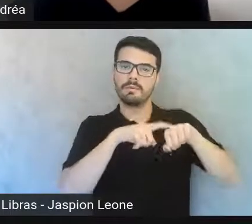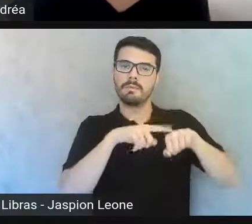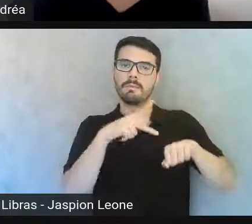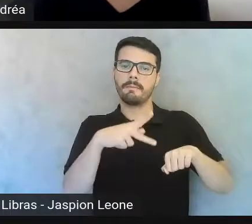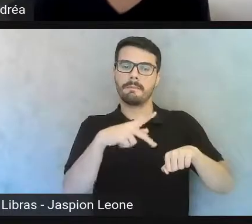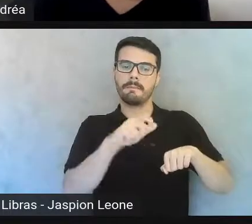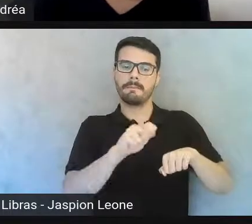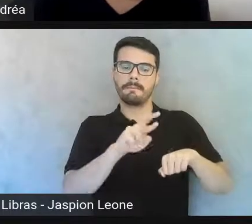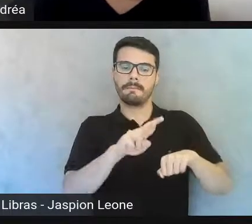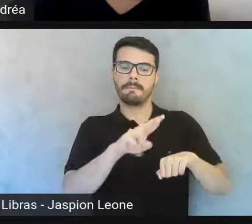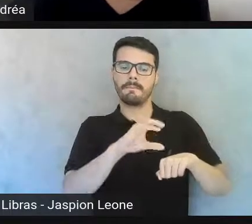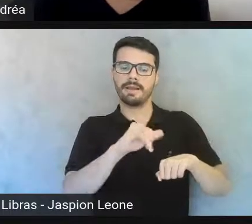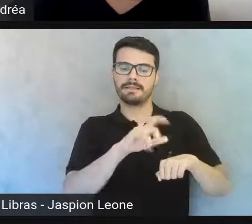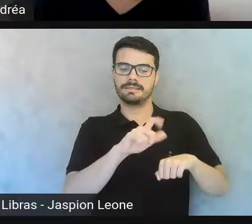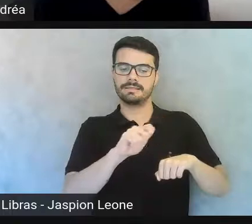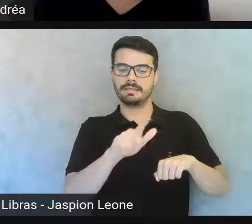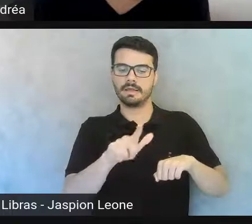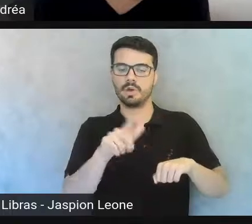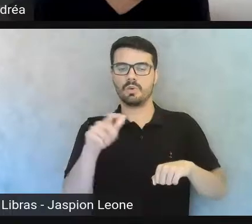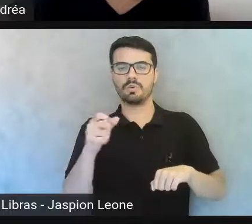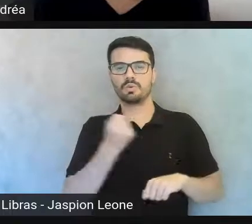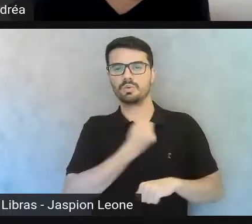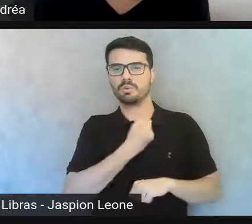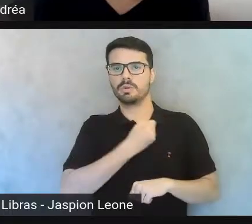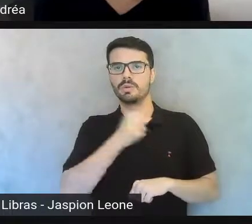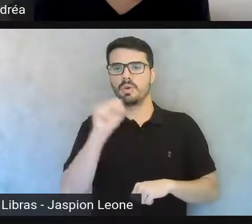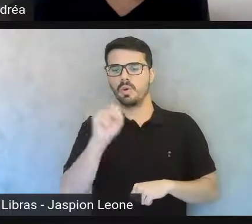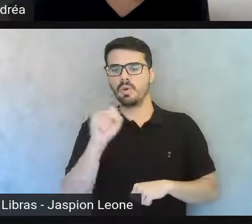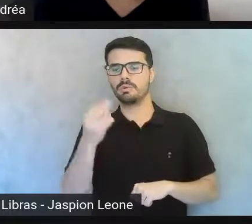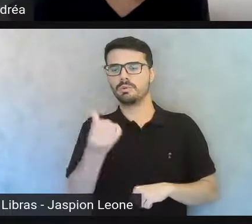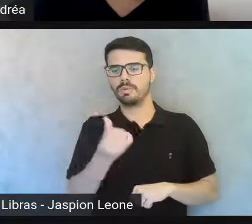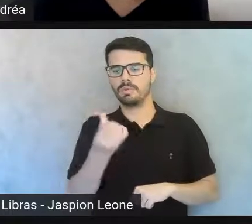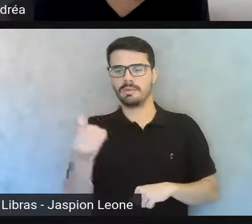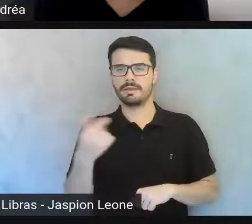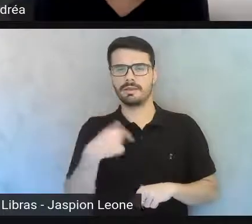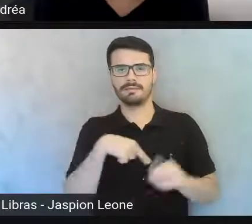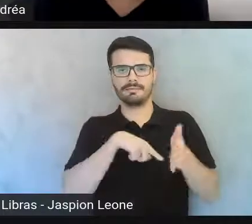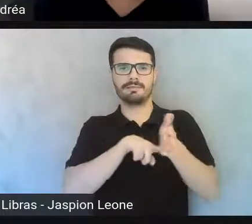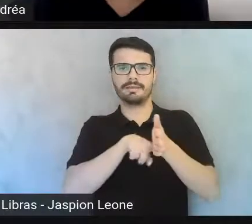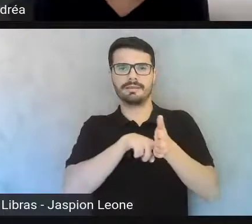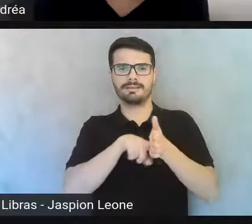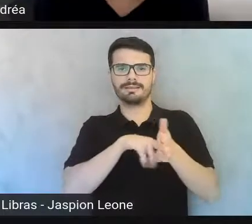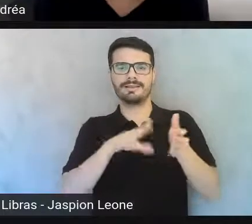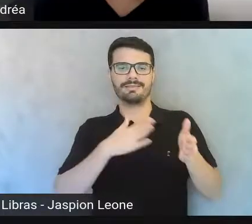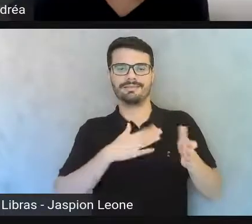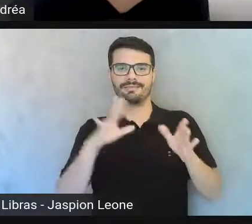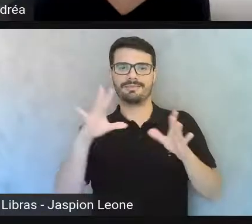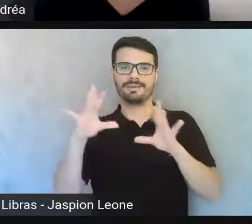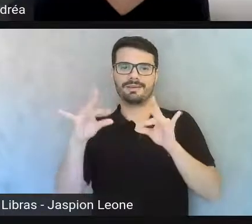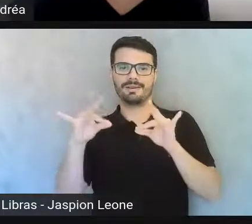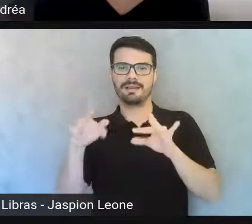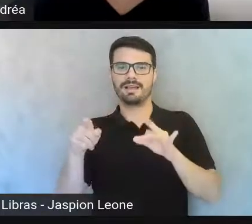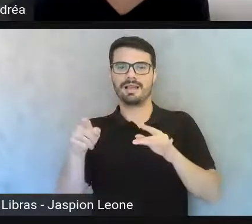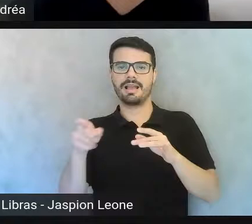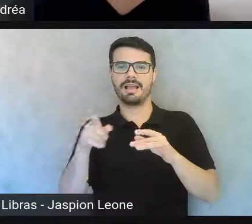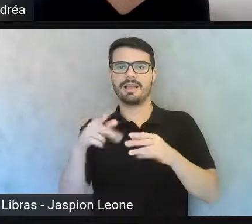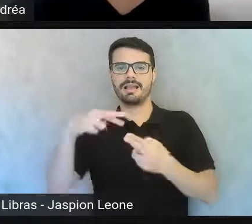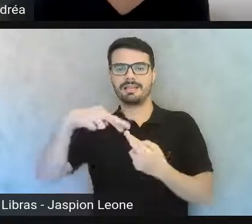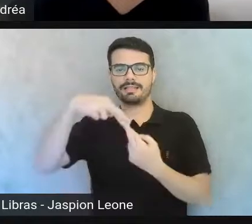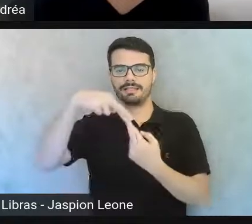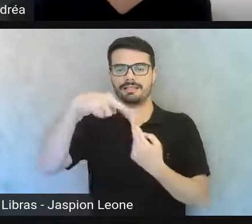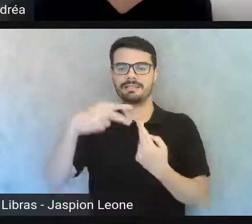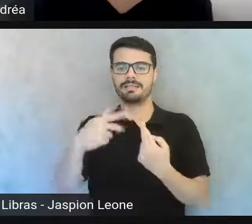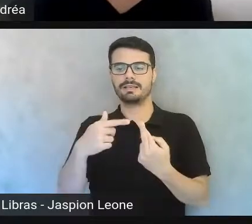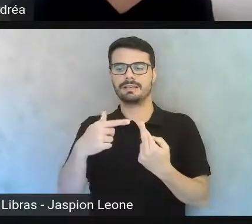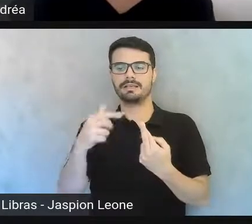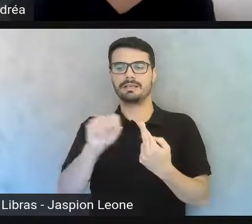Até a 866 aqui, eu estava até vendo aqui, pesquisando na minha escola aqui, o 78, inciso 14, ele